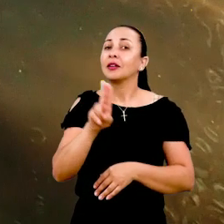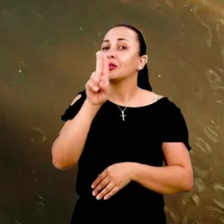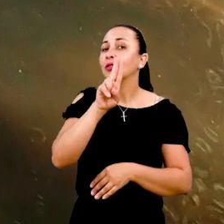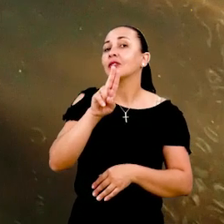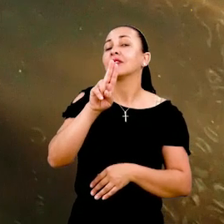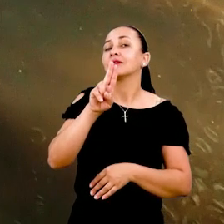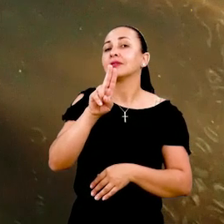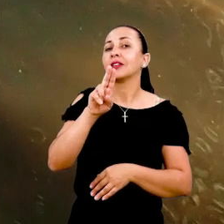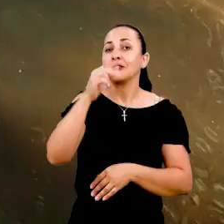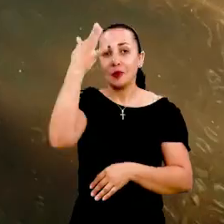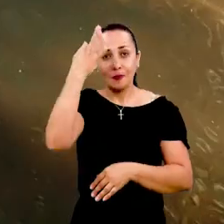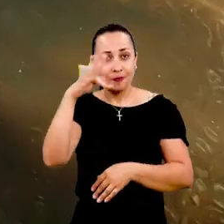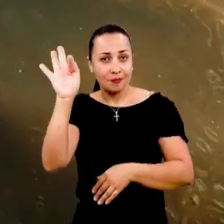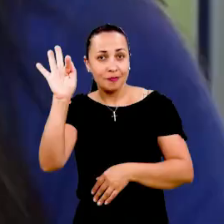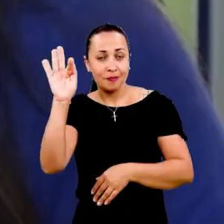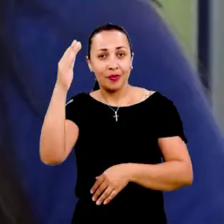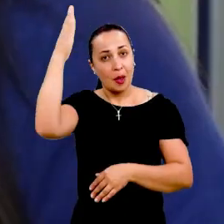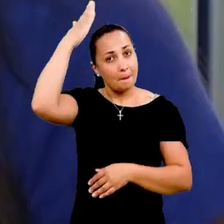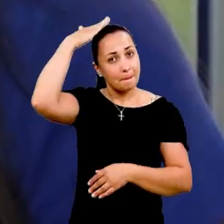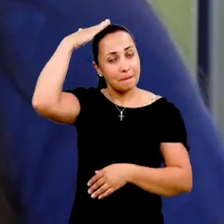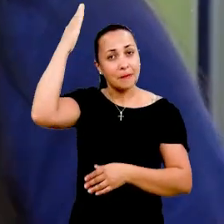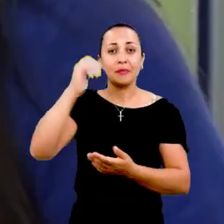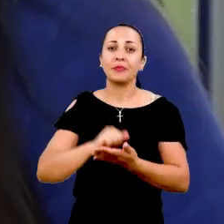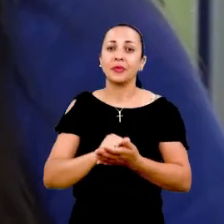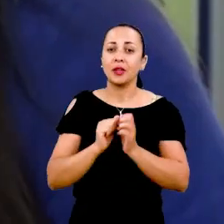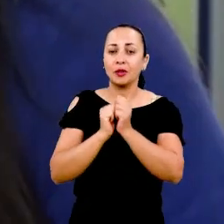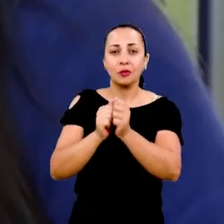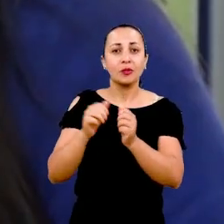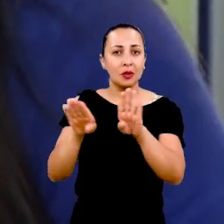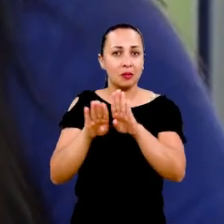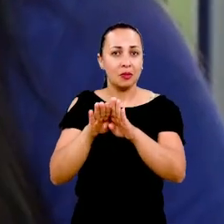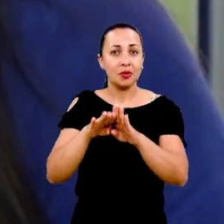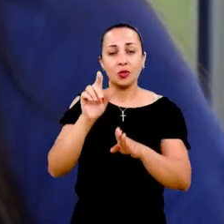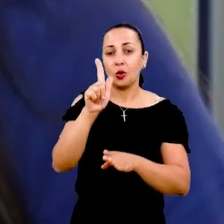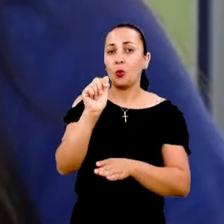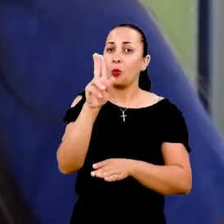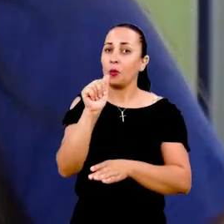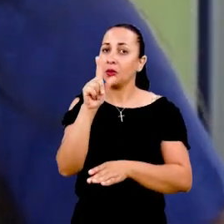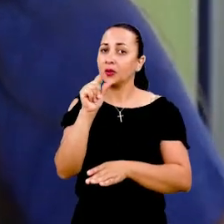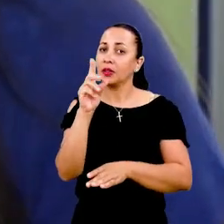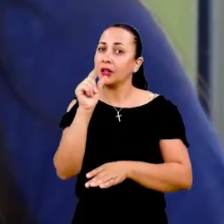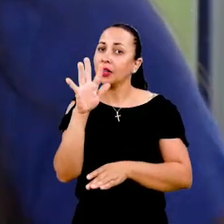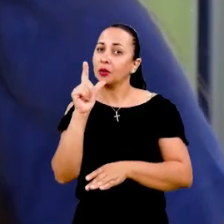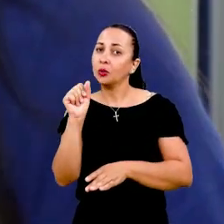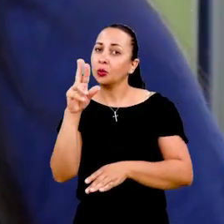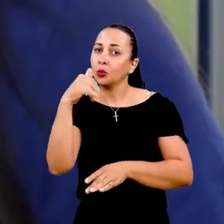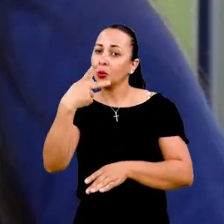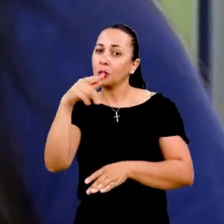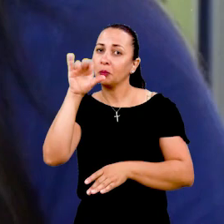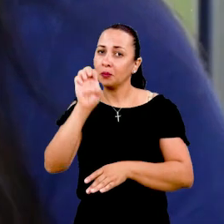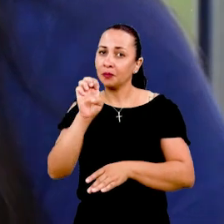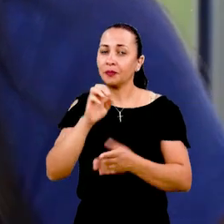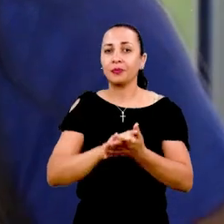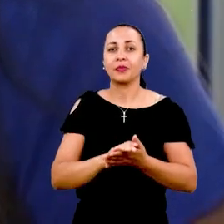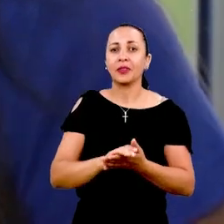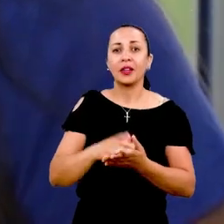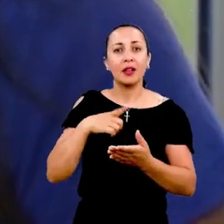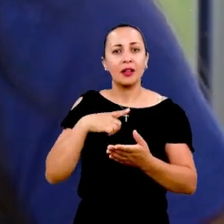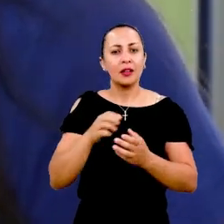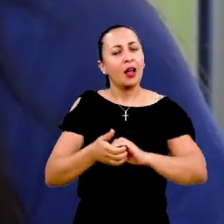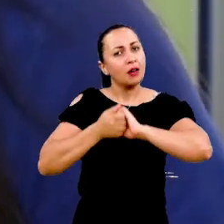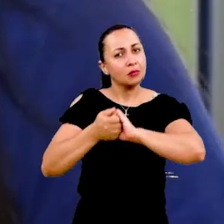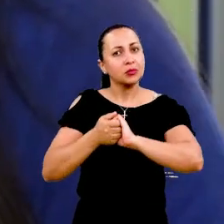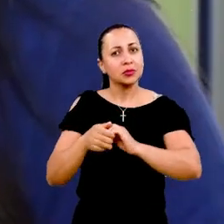Universidade Estadual da Paraíba, em parceria com a Área de Proteção Ambiental de Guadalupe. Os financiadores são a Rufford Foundation, o